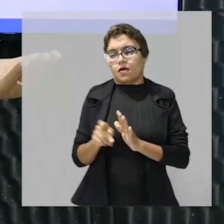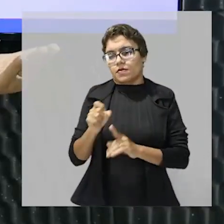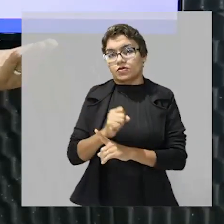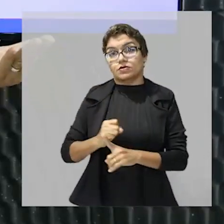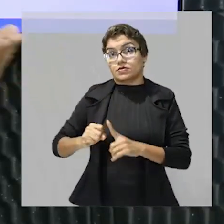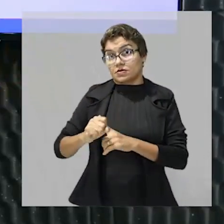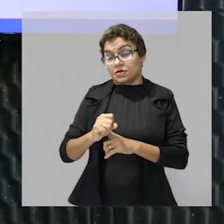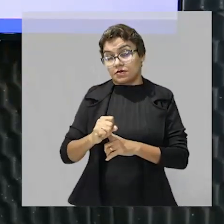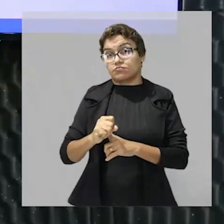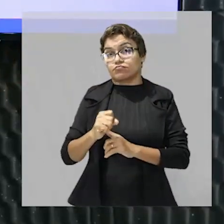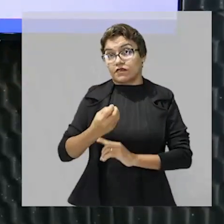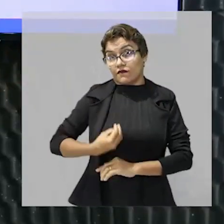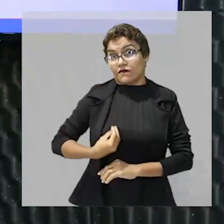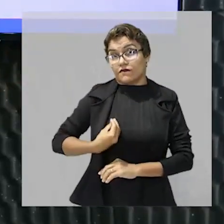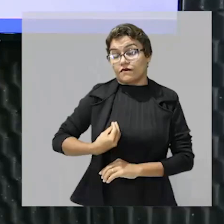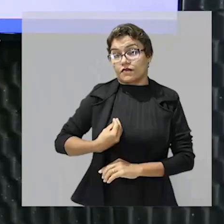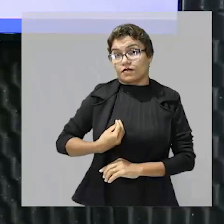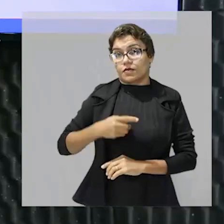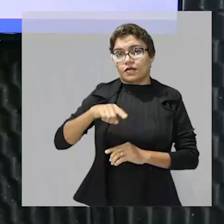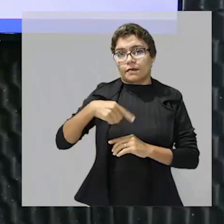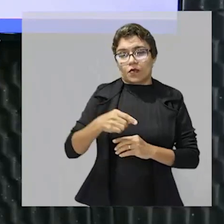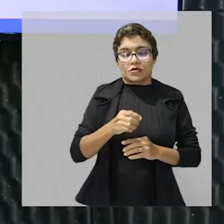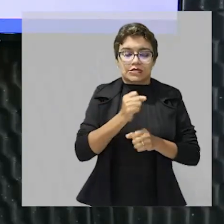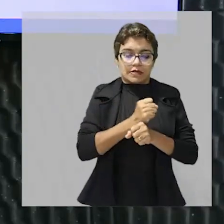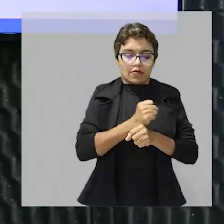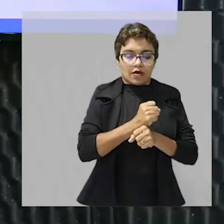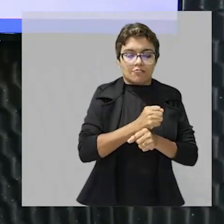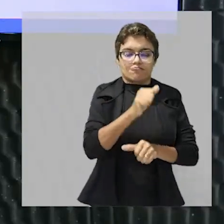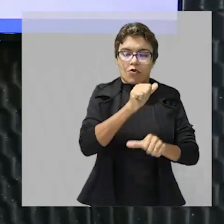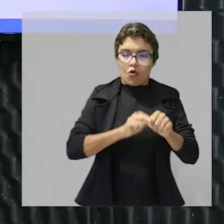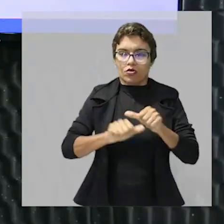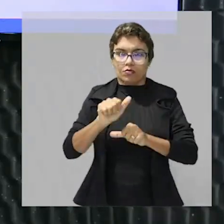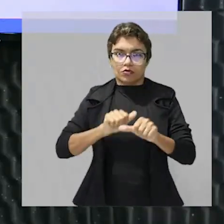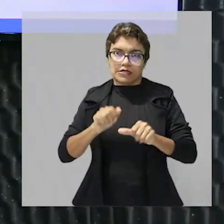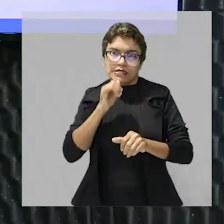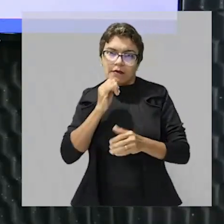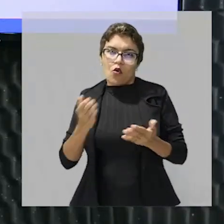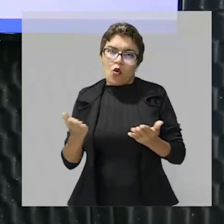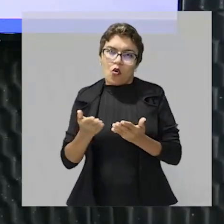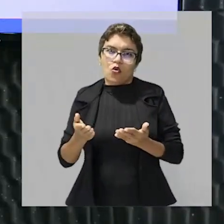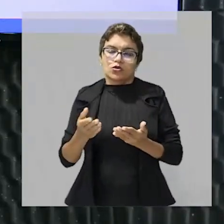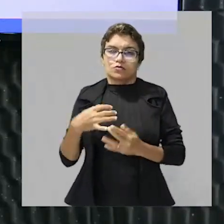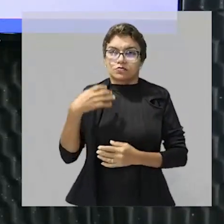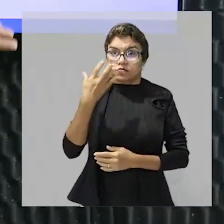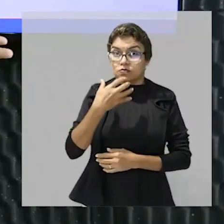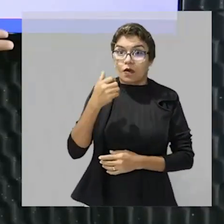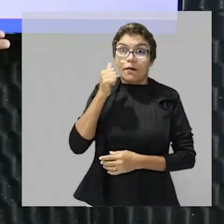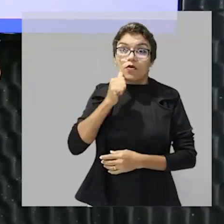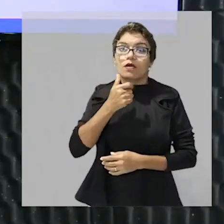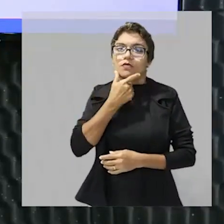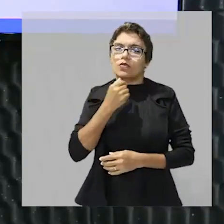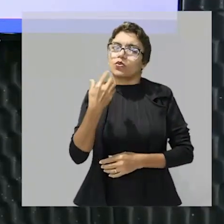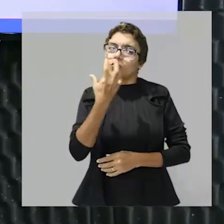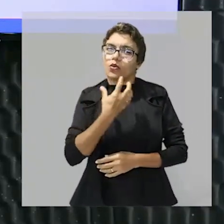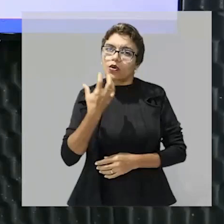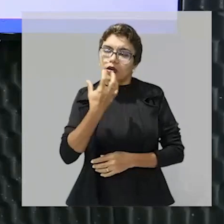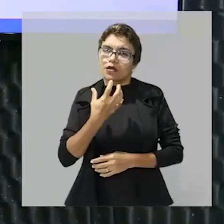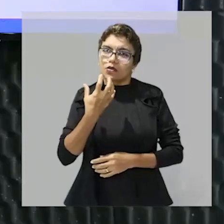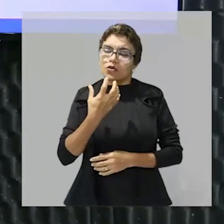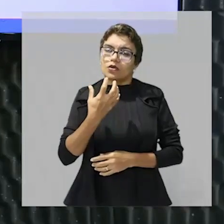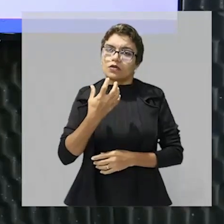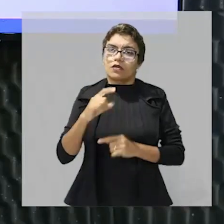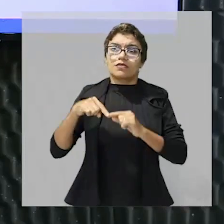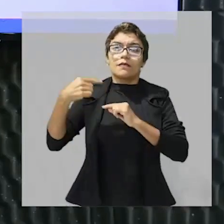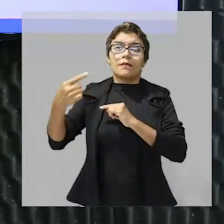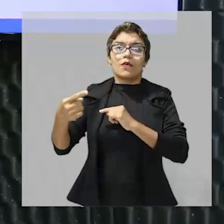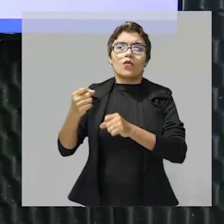está vivendo. Isso vai mudando com o passar dos anos. Por quê? Se hoje você tem cantores e cantoras pop desse tipo, em 10 anos o quadro